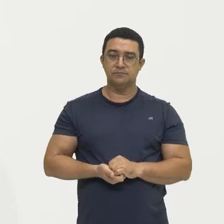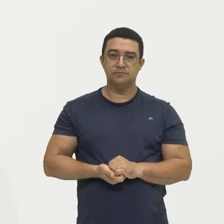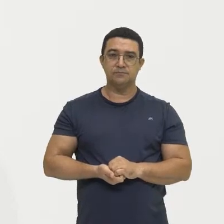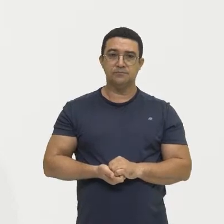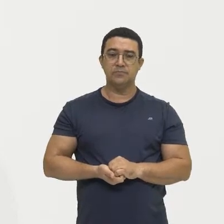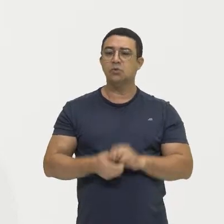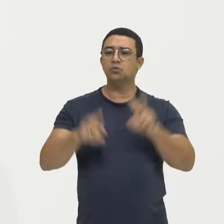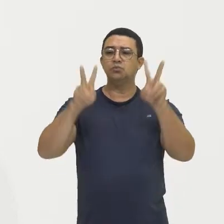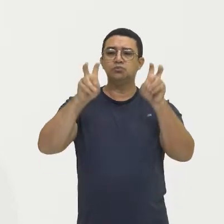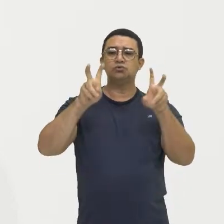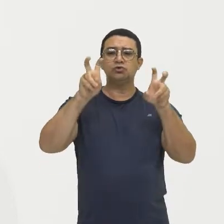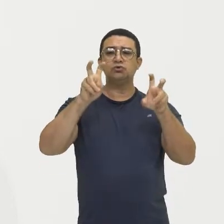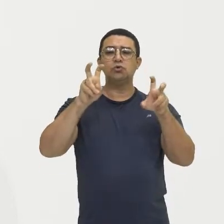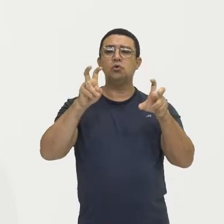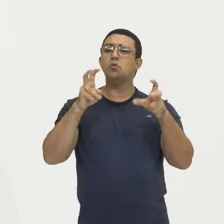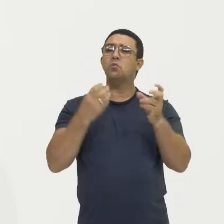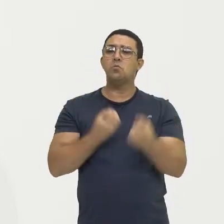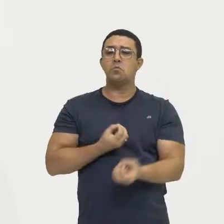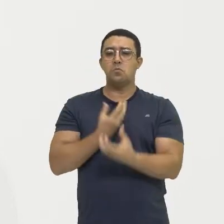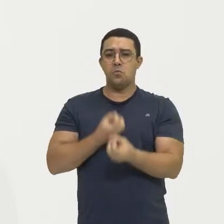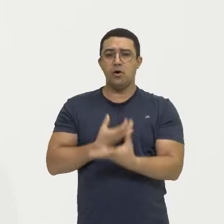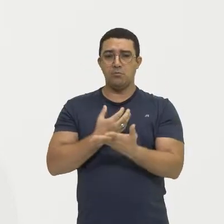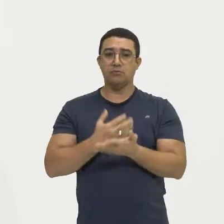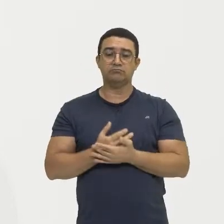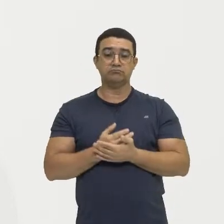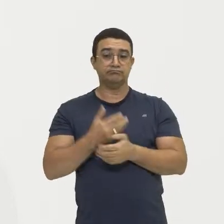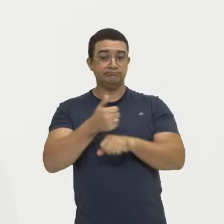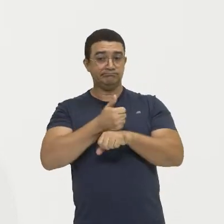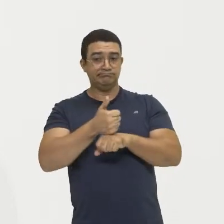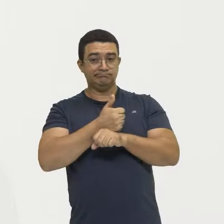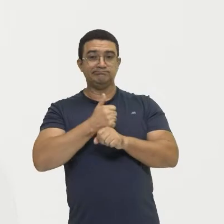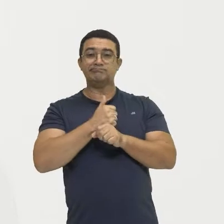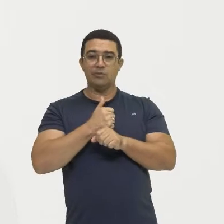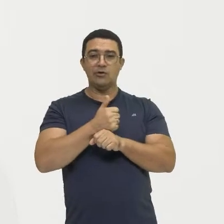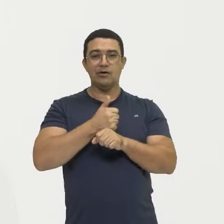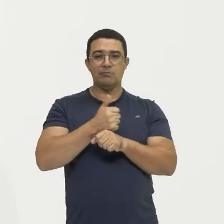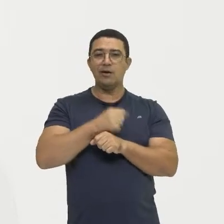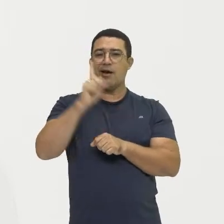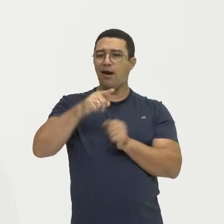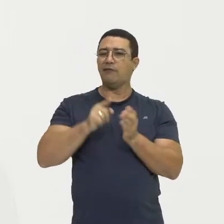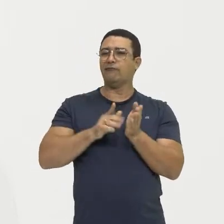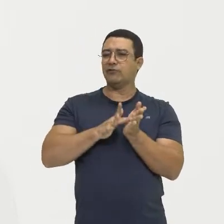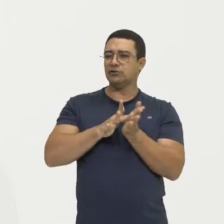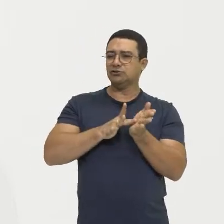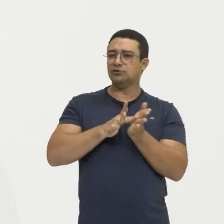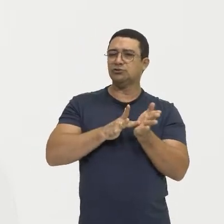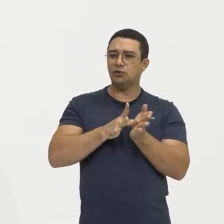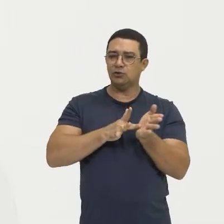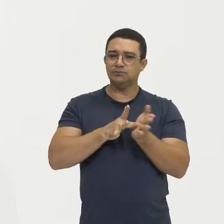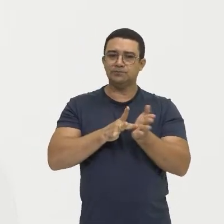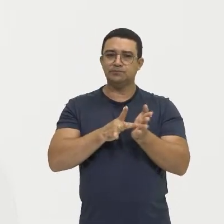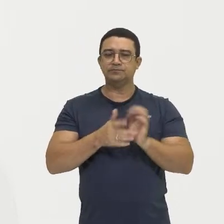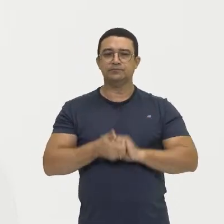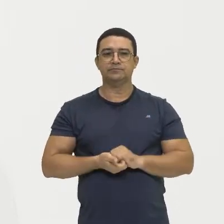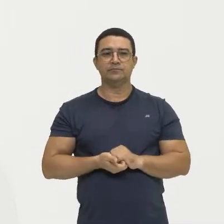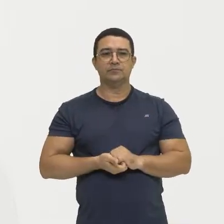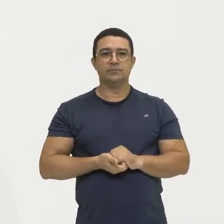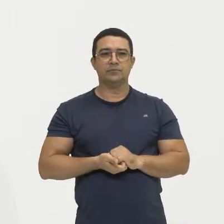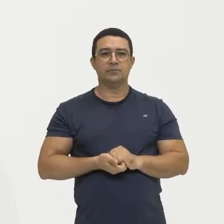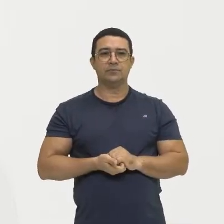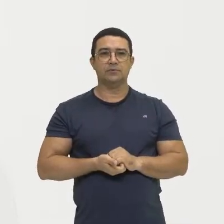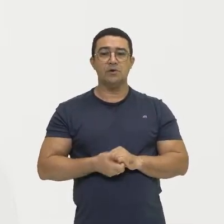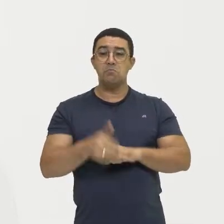né, grande Fernando Pessoa, que escreveu esse poema. Ele diz: o poeta é um fingidor, observem